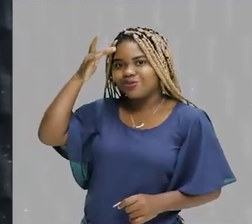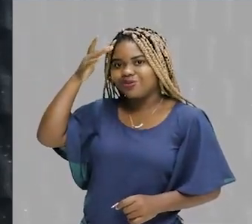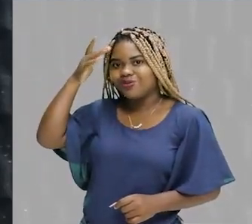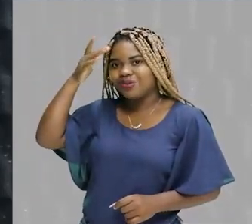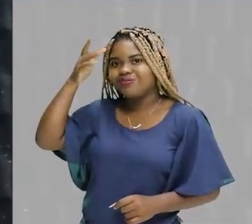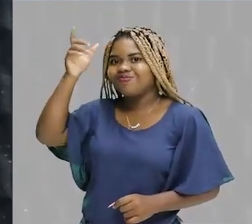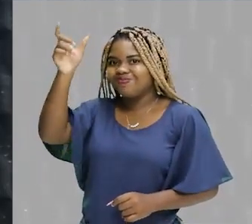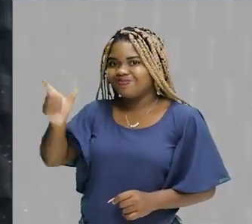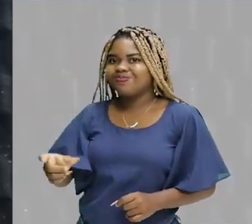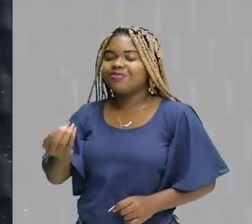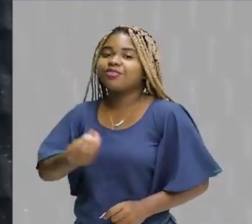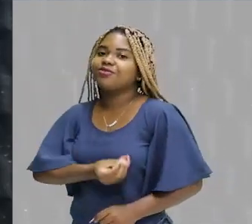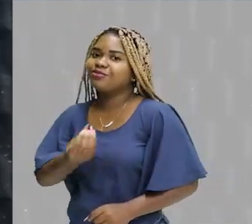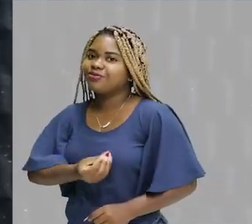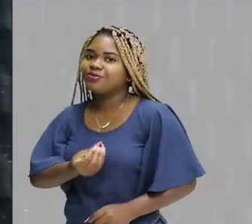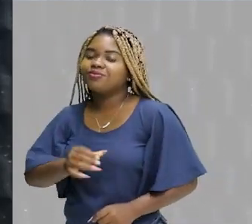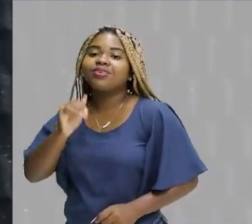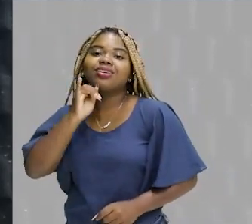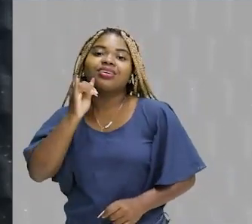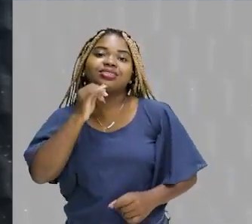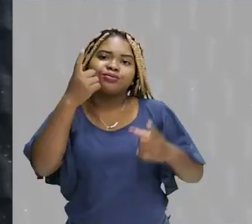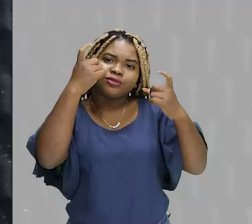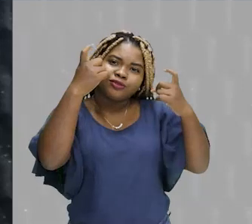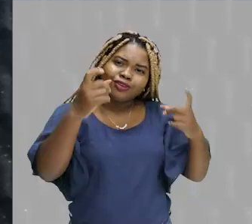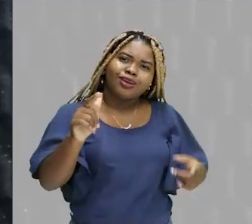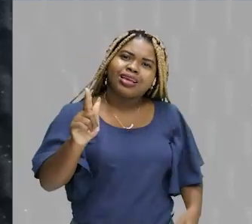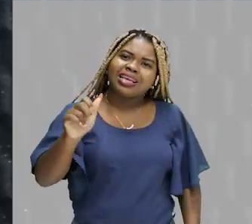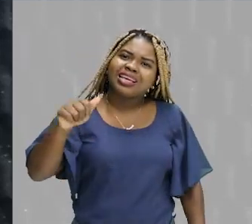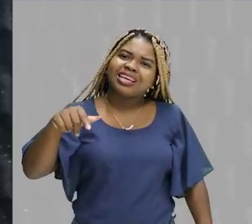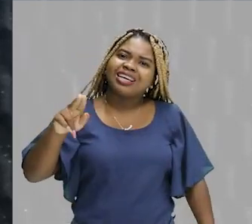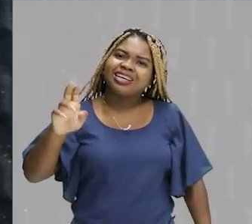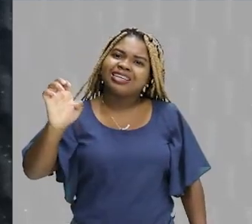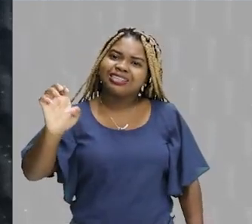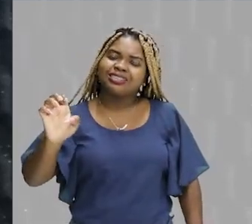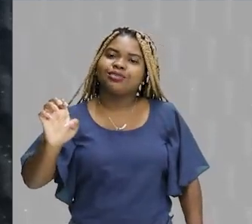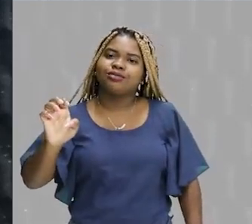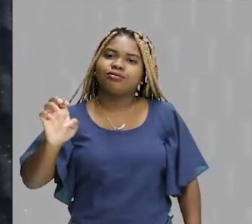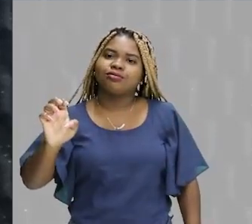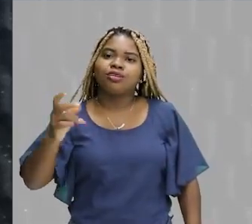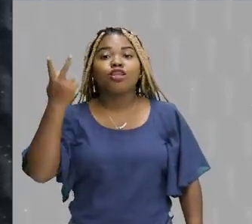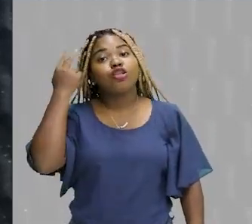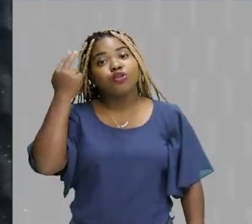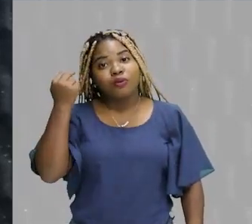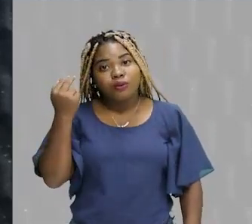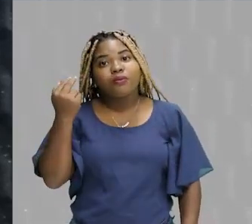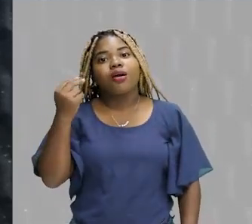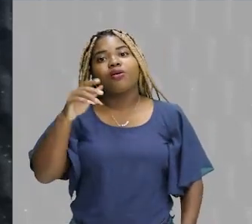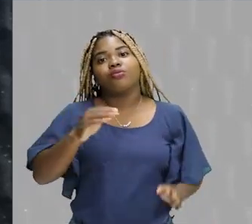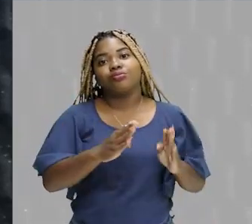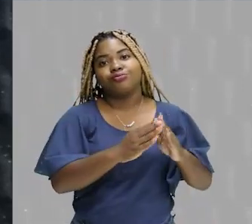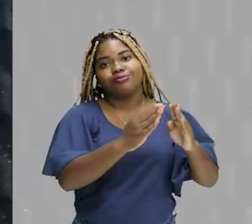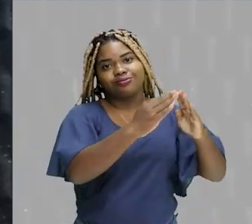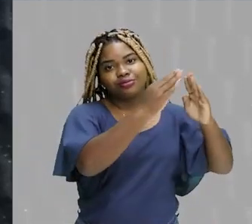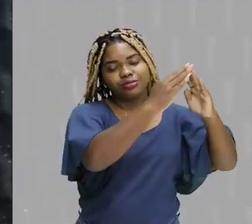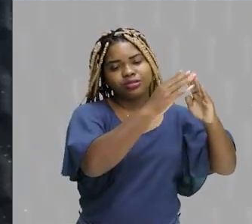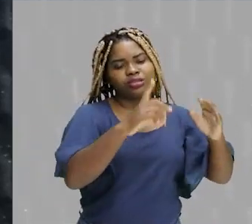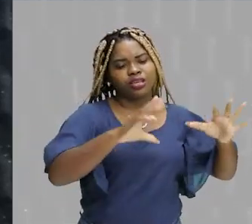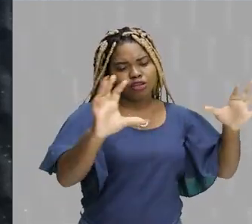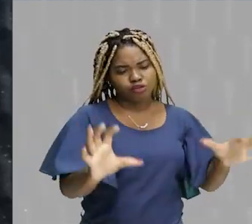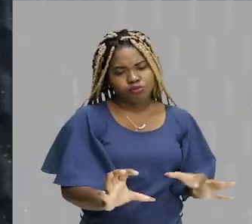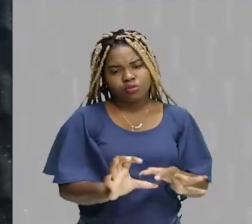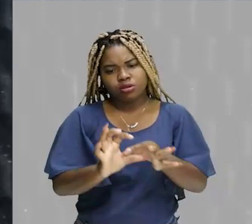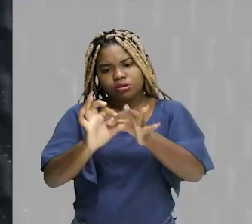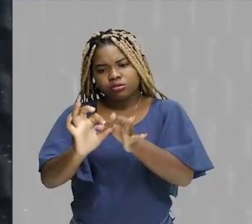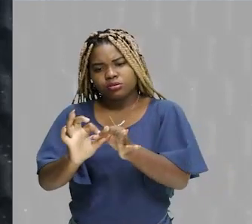criminalidade, as gangues, por exemplo, que se tornam muito comuns, principalmente nas periferias. Será que existe uma conexão